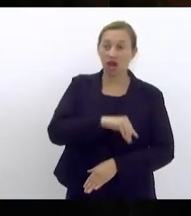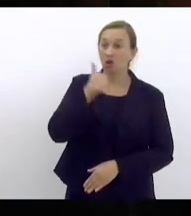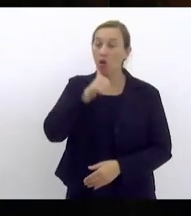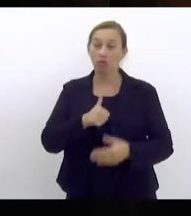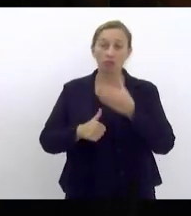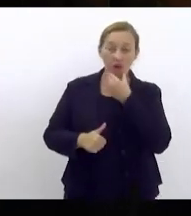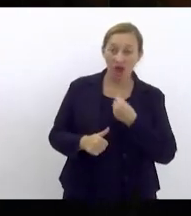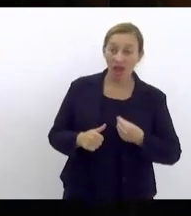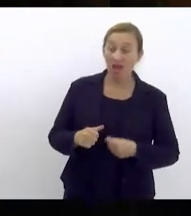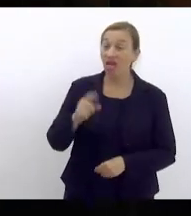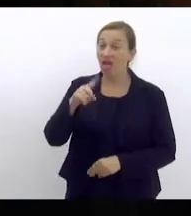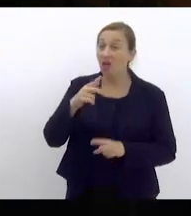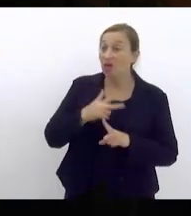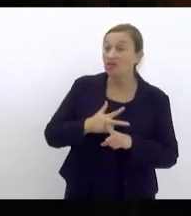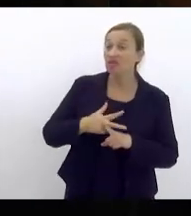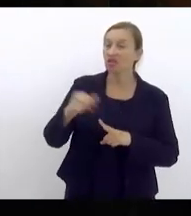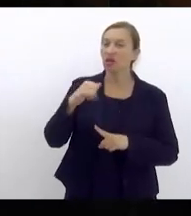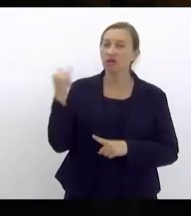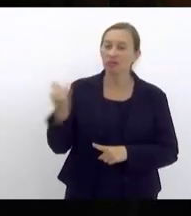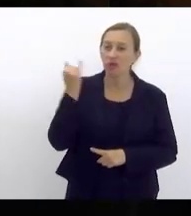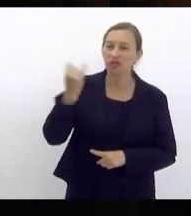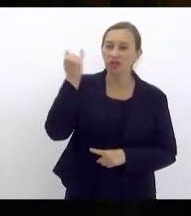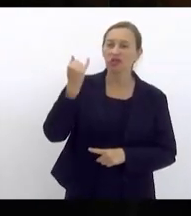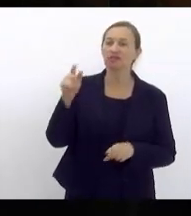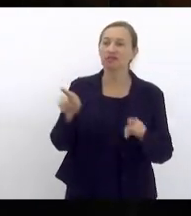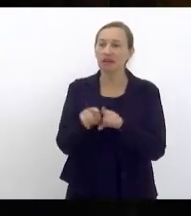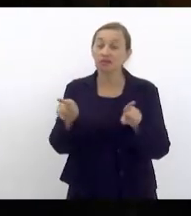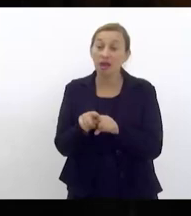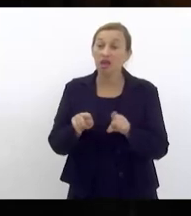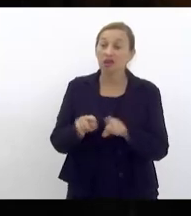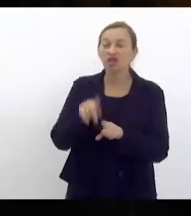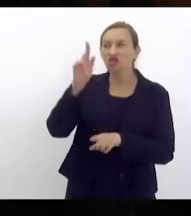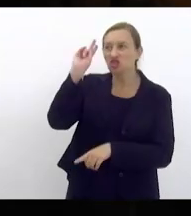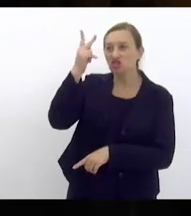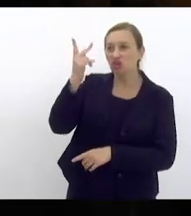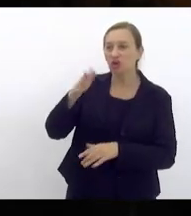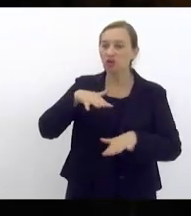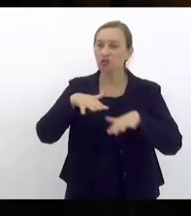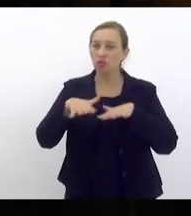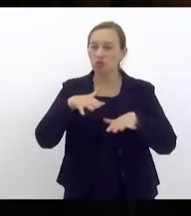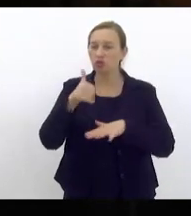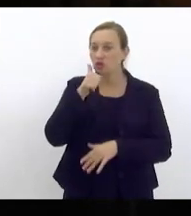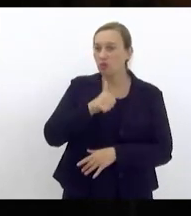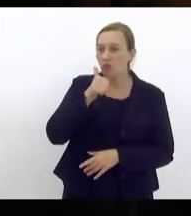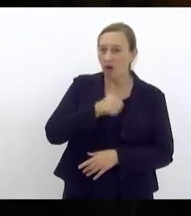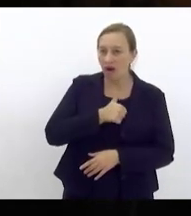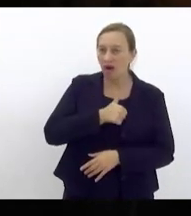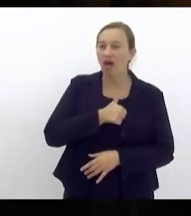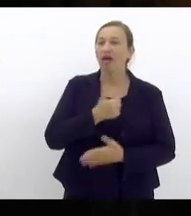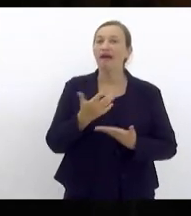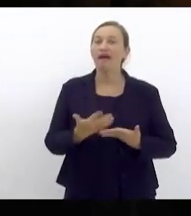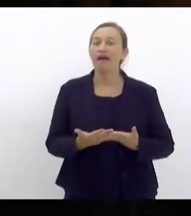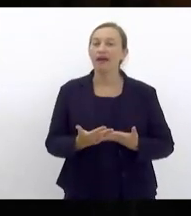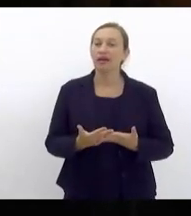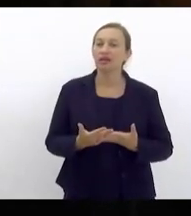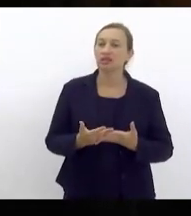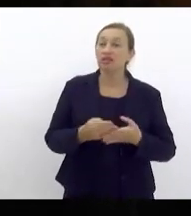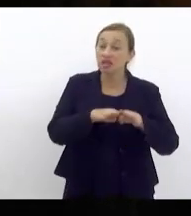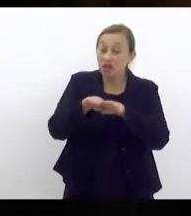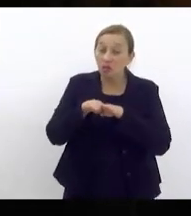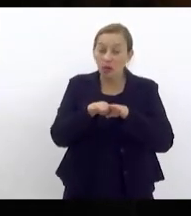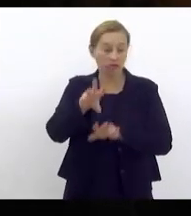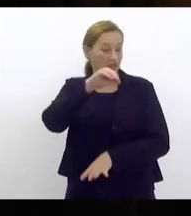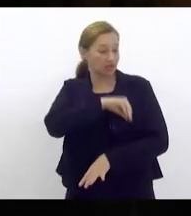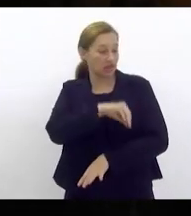Isso é uma vitória importante uma vitória histórica do movimento feminista de Equidade